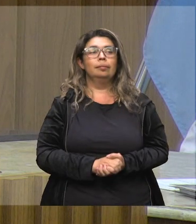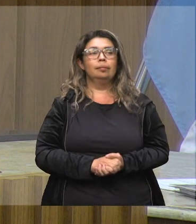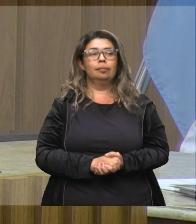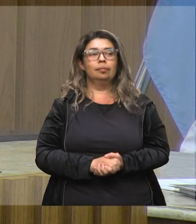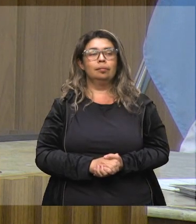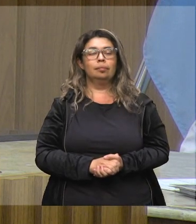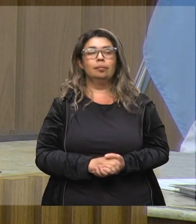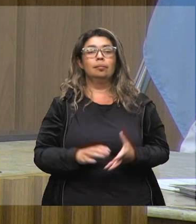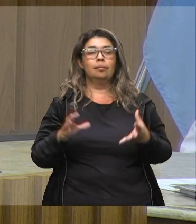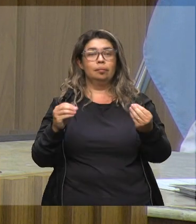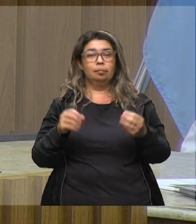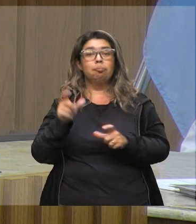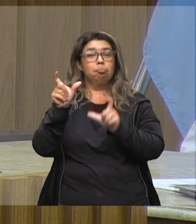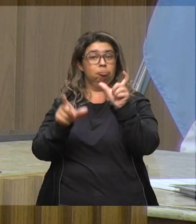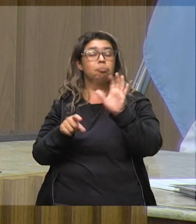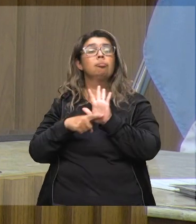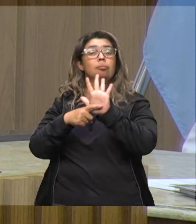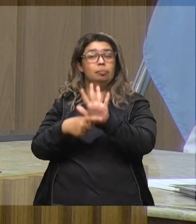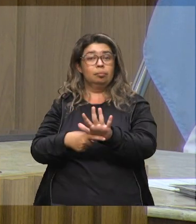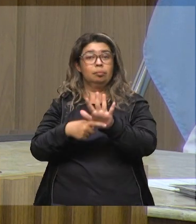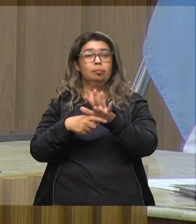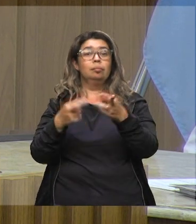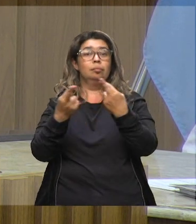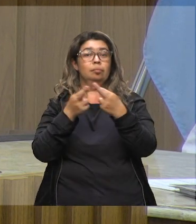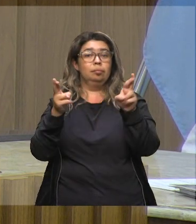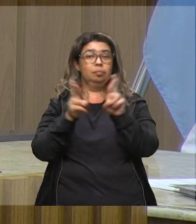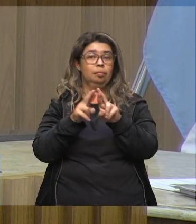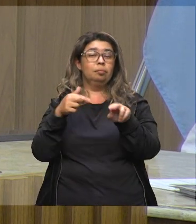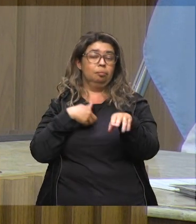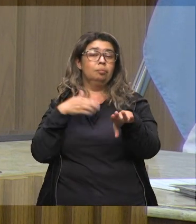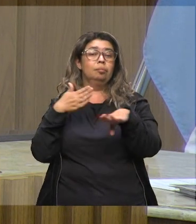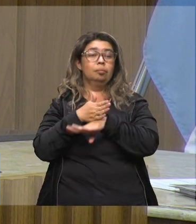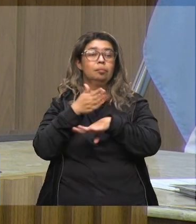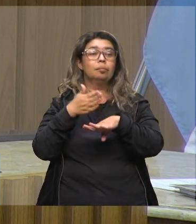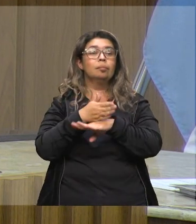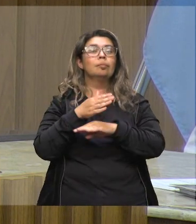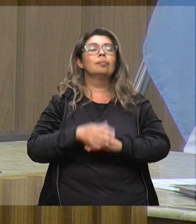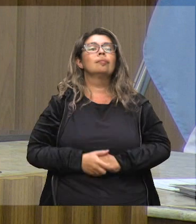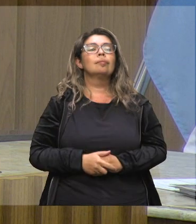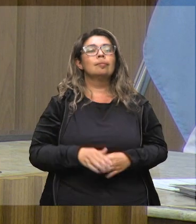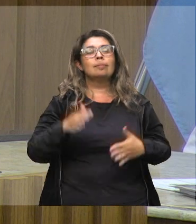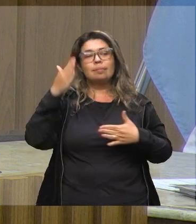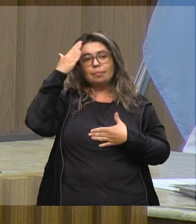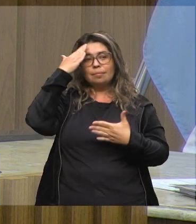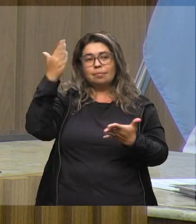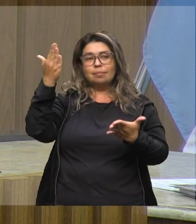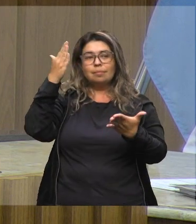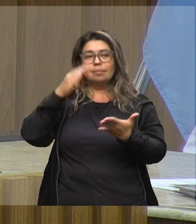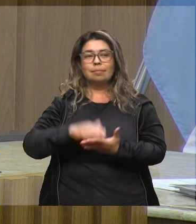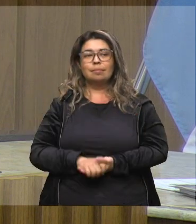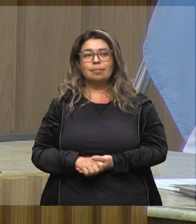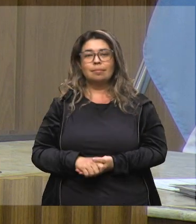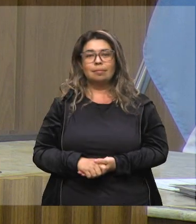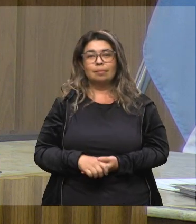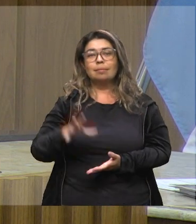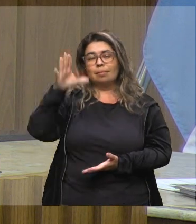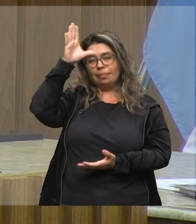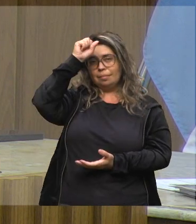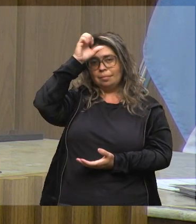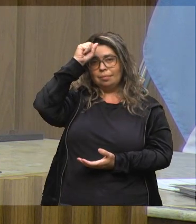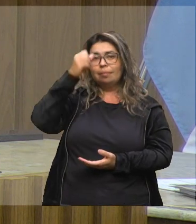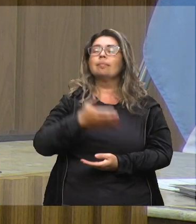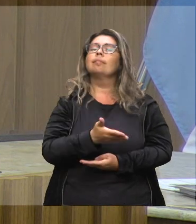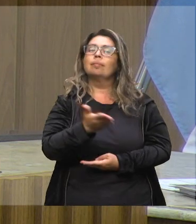vários protetores que, às vezes, em alguma reunião tenho participado. Eu agradeço a oportunidade de estar aprendendo com vocês